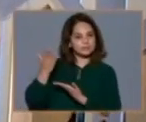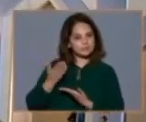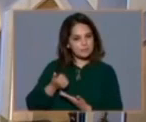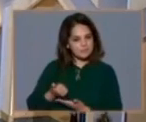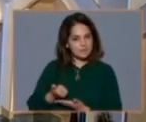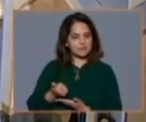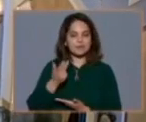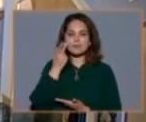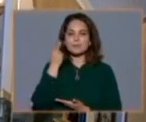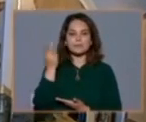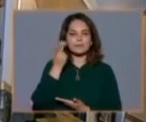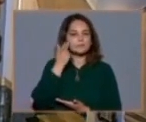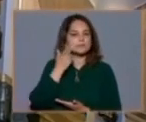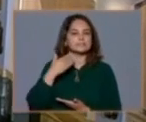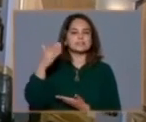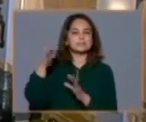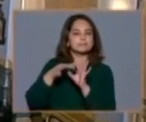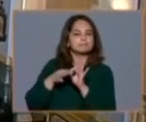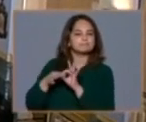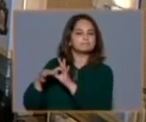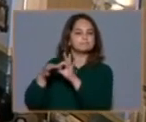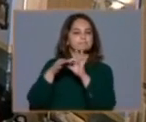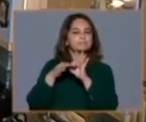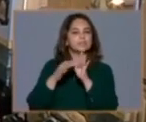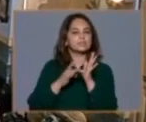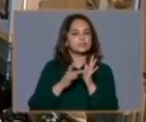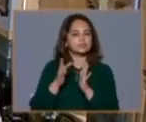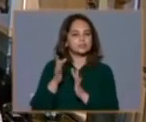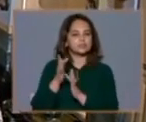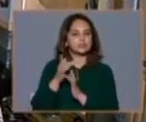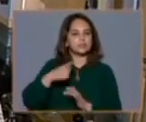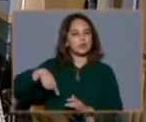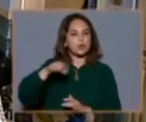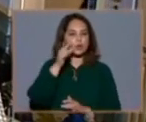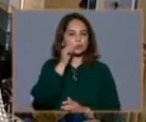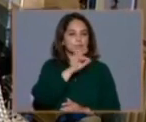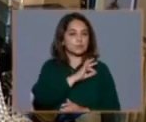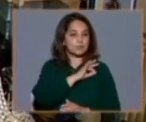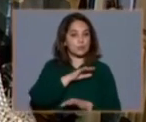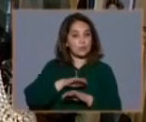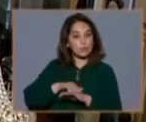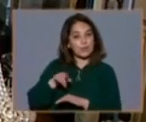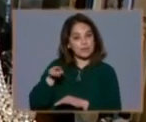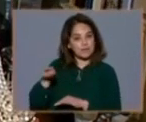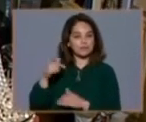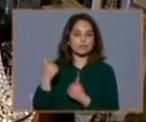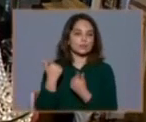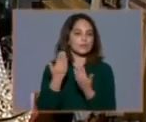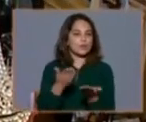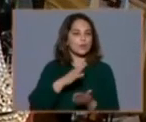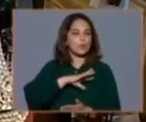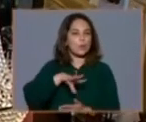eles eternamente na vossa glória, por Jesus Cristo, nosso Senhor. Por Ele concedeis ao mundo todos